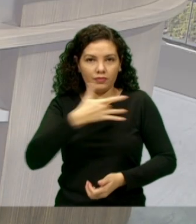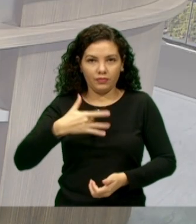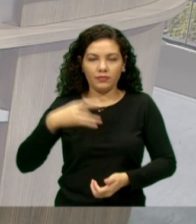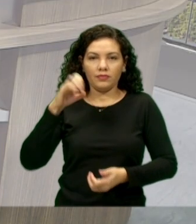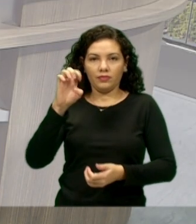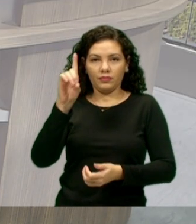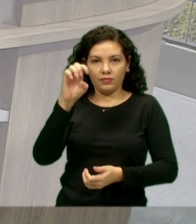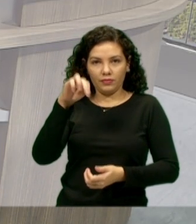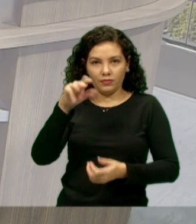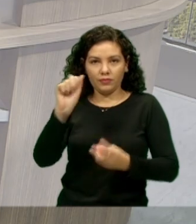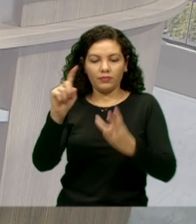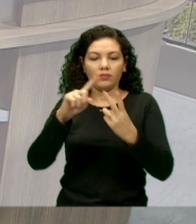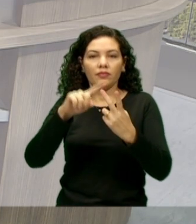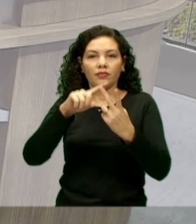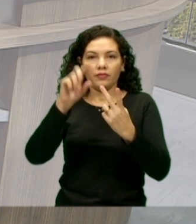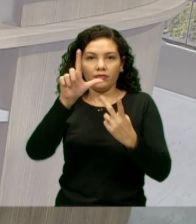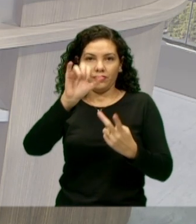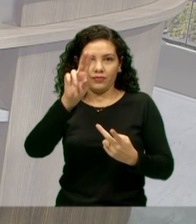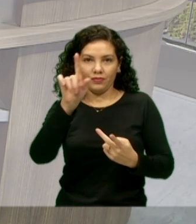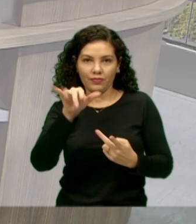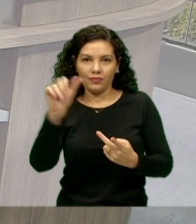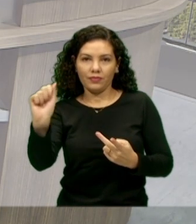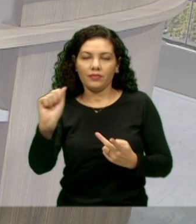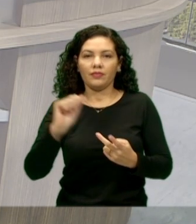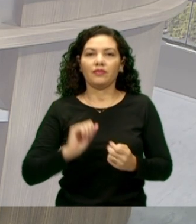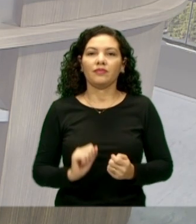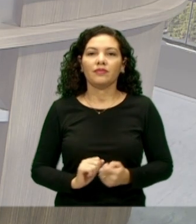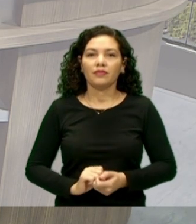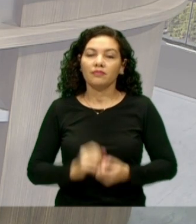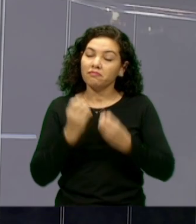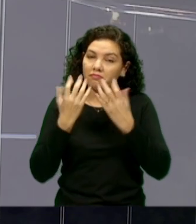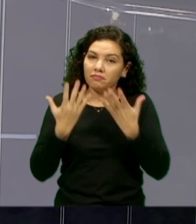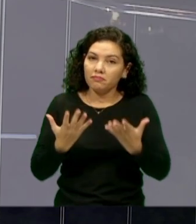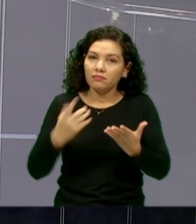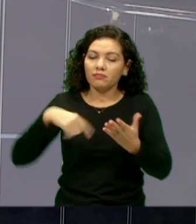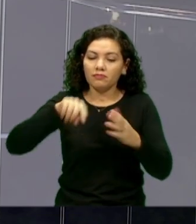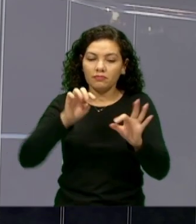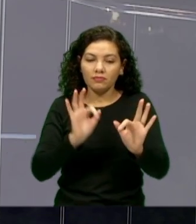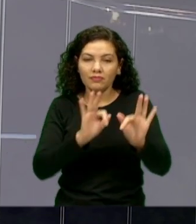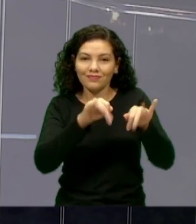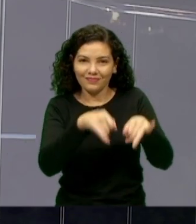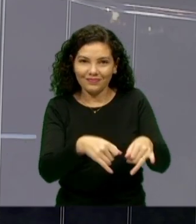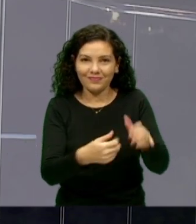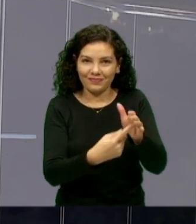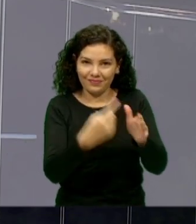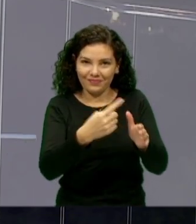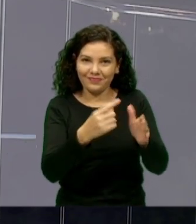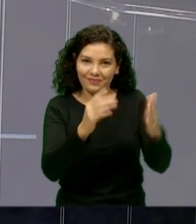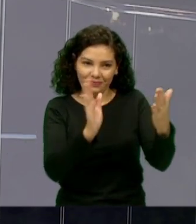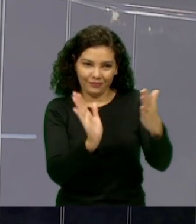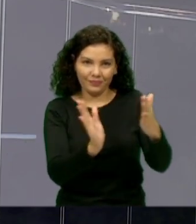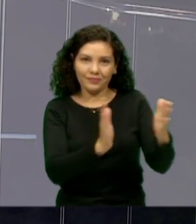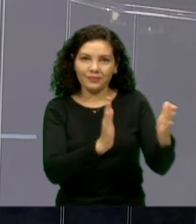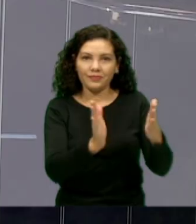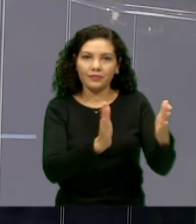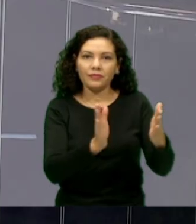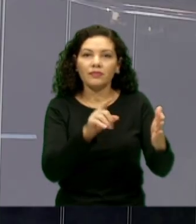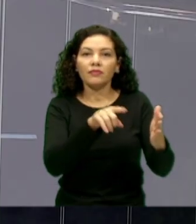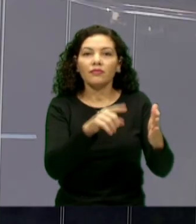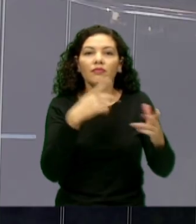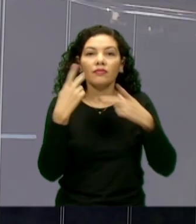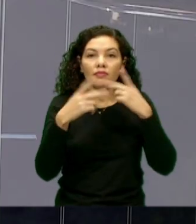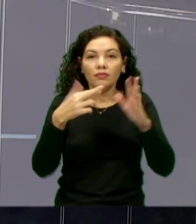Edmar e a Luísa Klein. Bom, a gente terminou o primeiro bloco ainda falando, né, sobre aquela